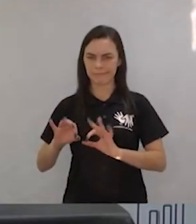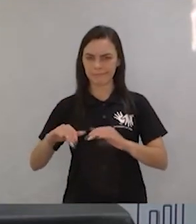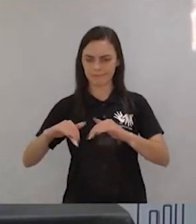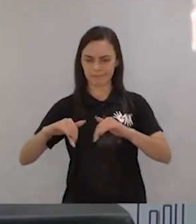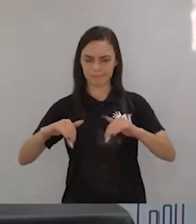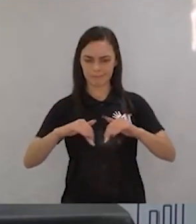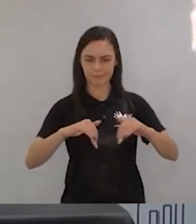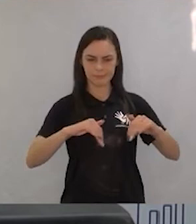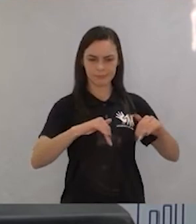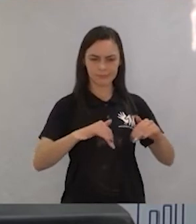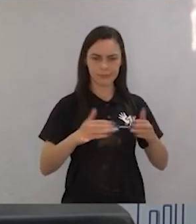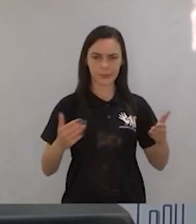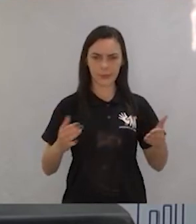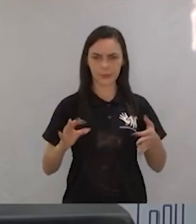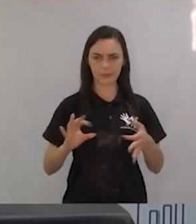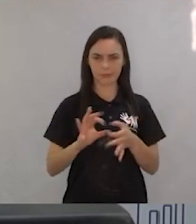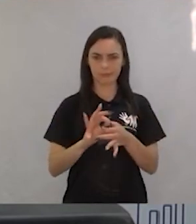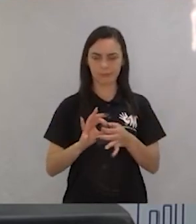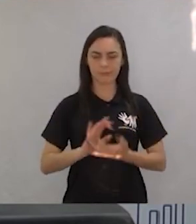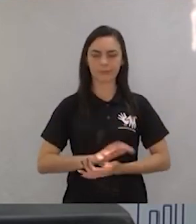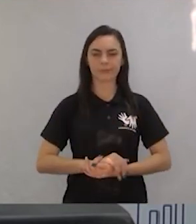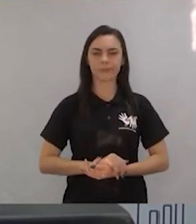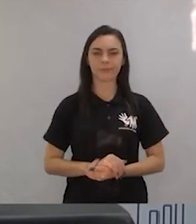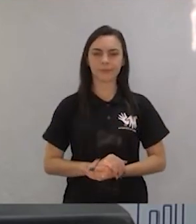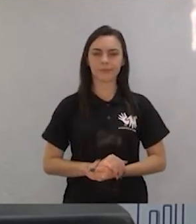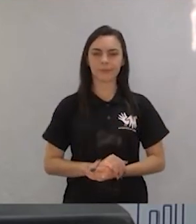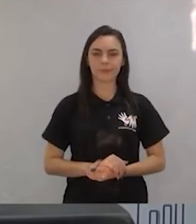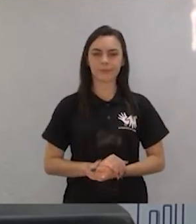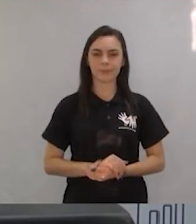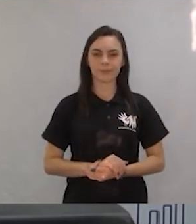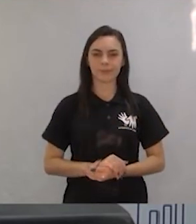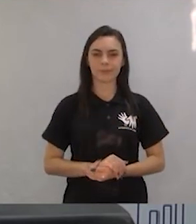Tive que separar aqui um pouquinho, mas vamos juntar de novo, então, tá?